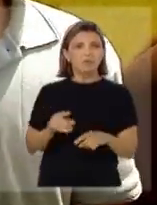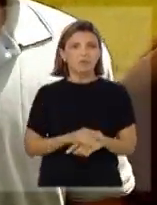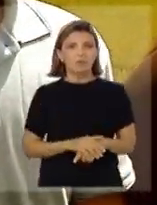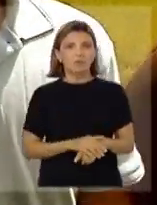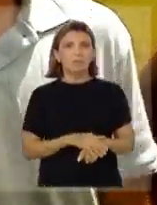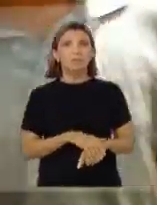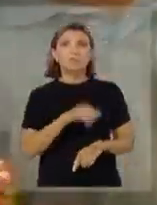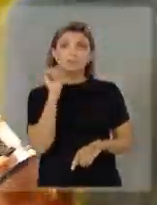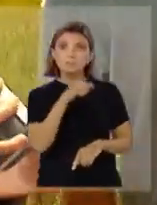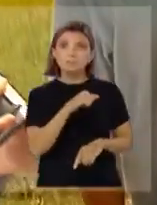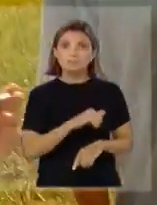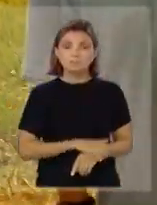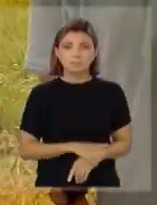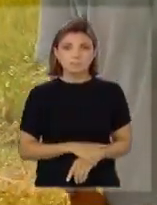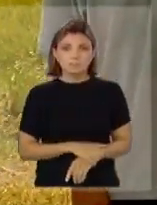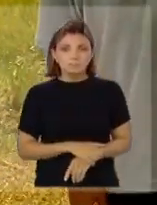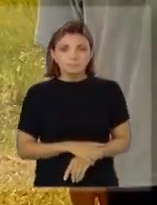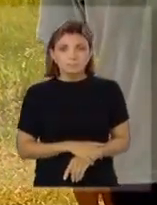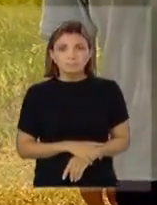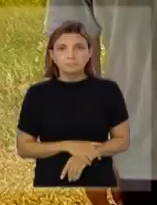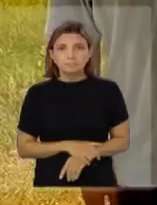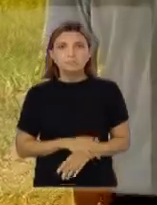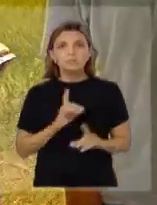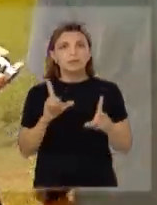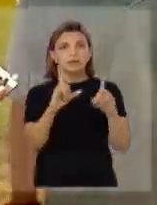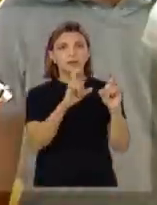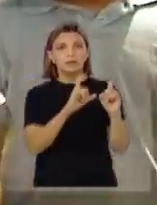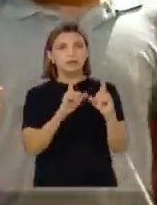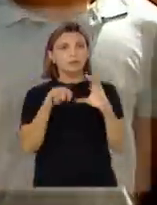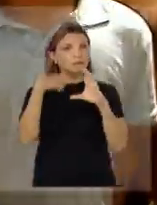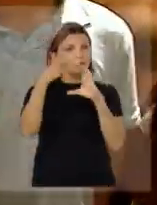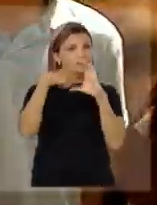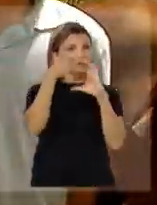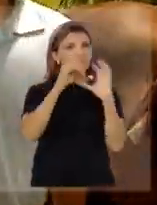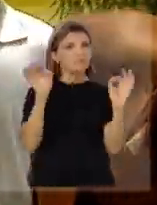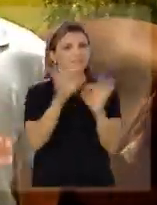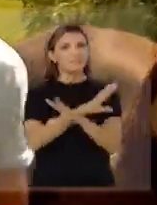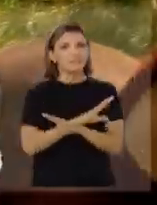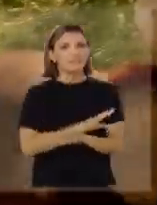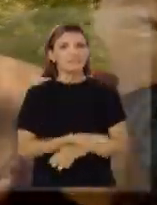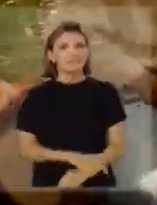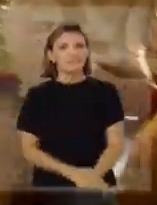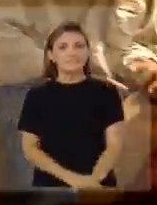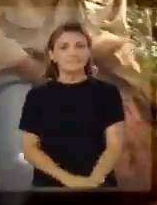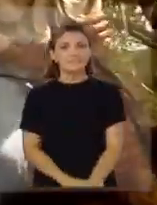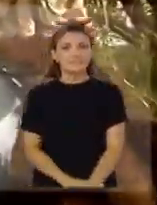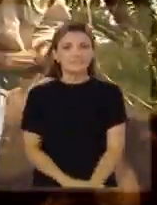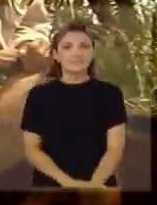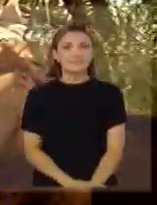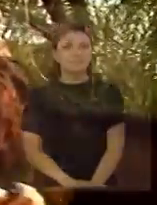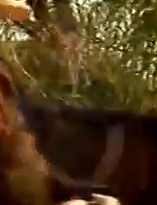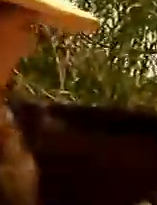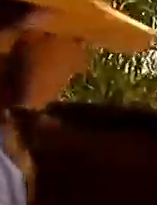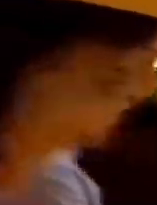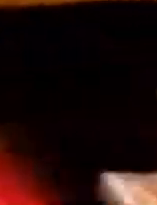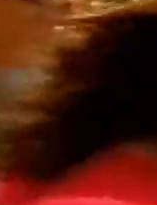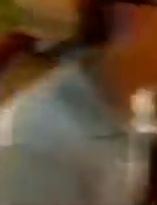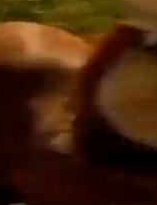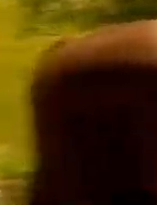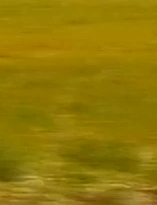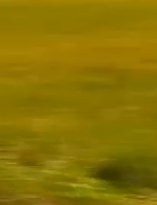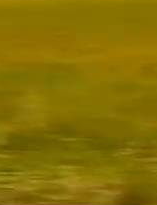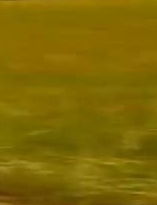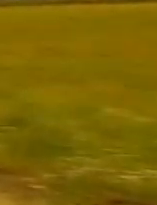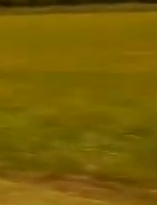papo de lagartixa. É, você merece uns petelecos. Mas olha, Thiago. Tá tudo registrado aqui, viu? Ah, tá. Nem não, vem me pedir porque eu não vou pagar. Ah, tá, tá. Não, não, paga, por